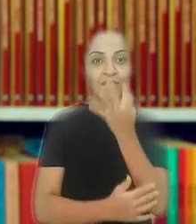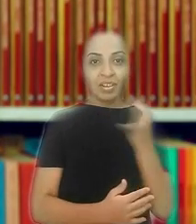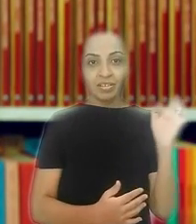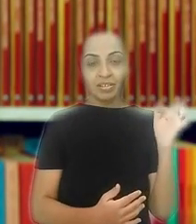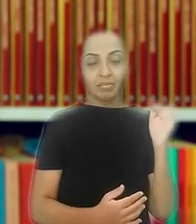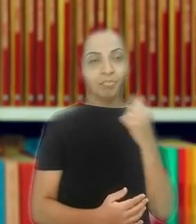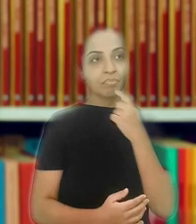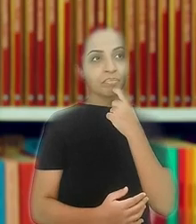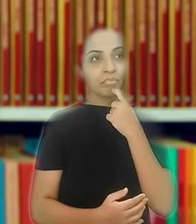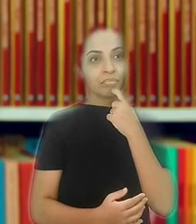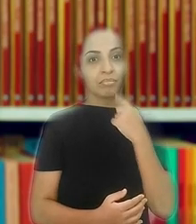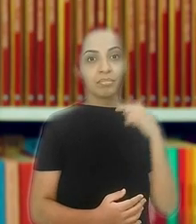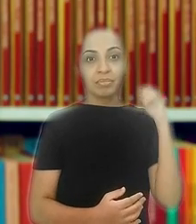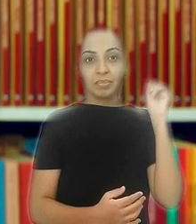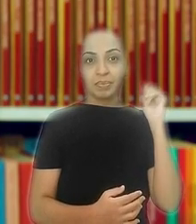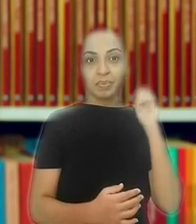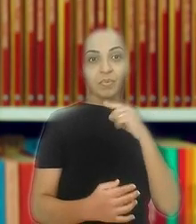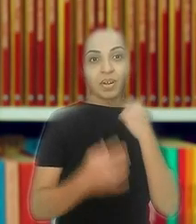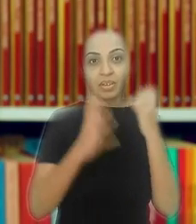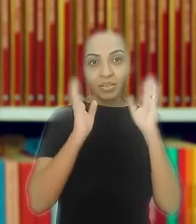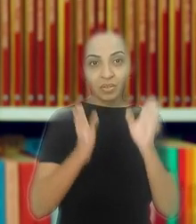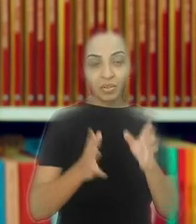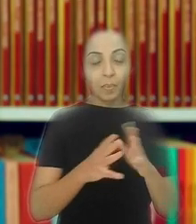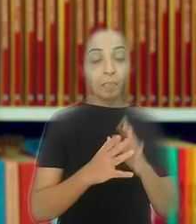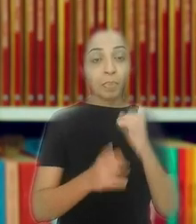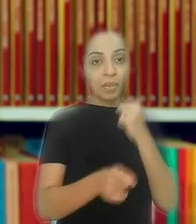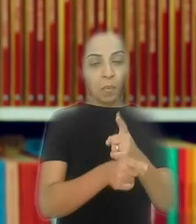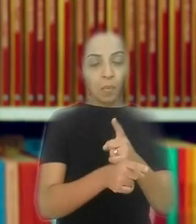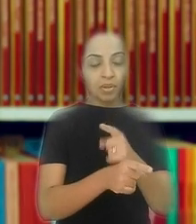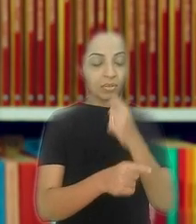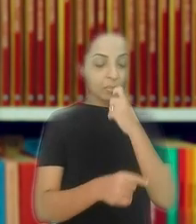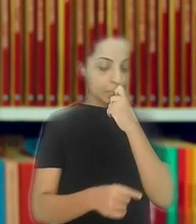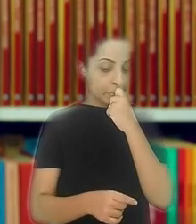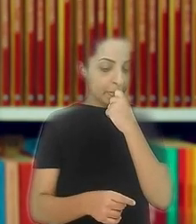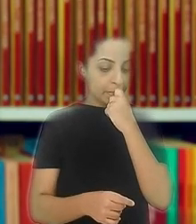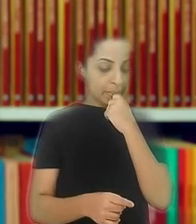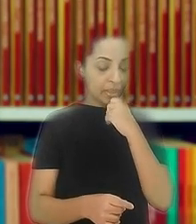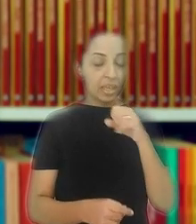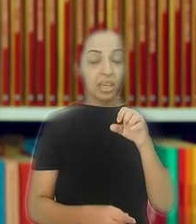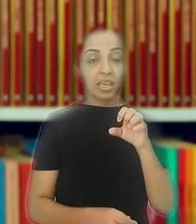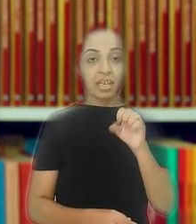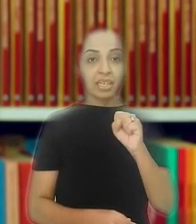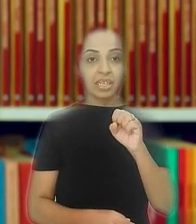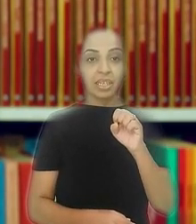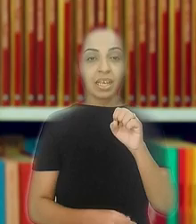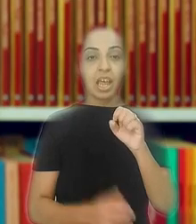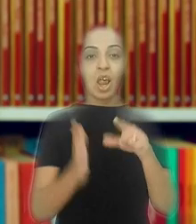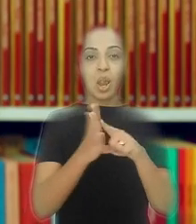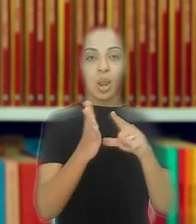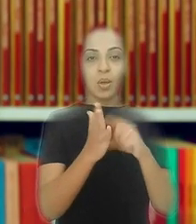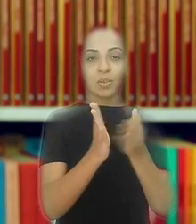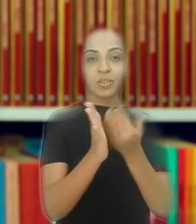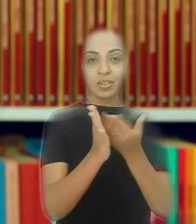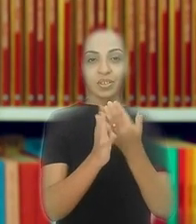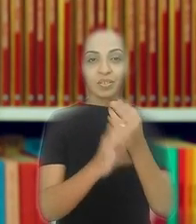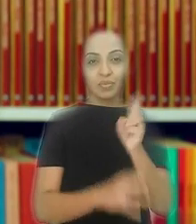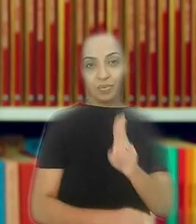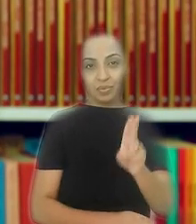né nessa ediçãozinha aqui que eu encontrei no sebo vai cosac na if inclusive e